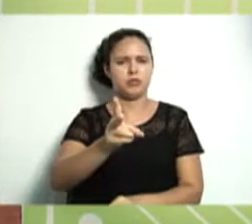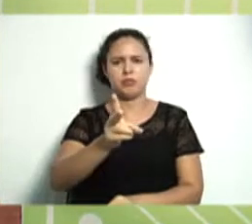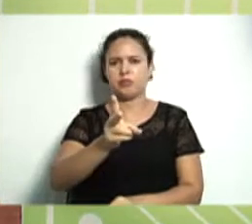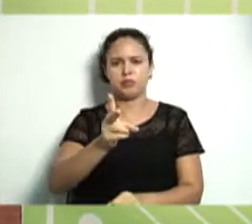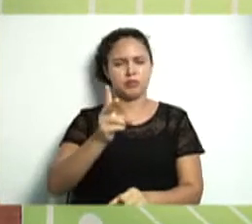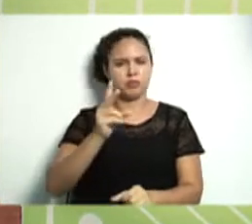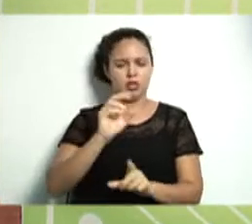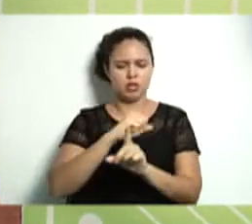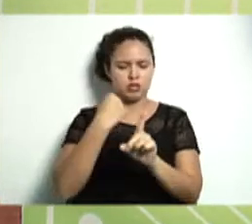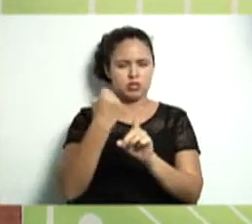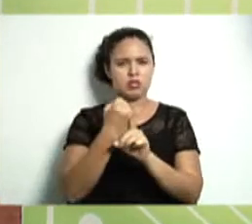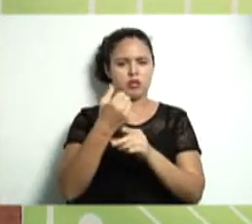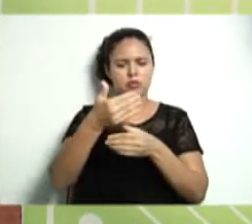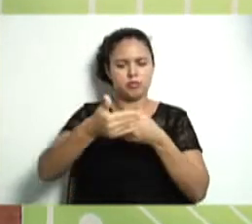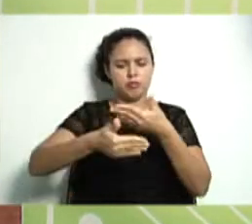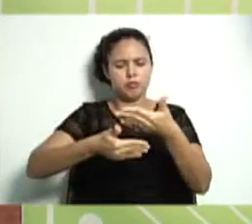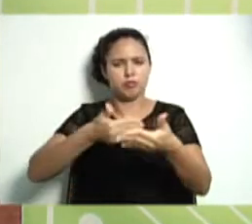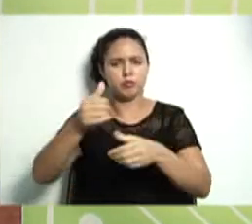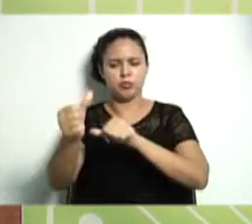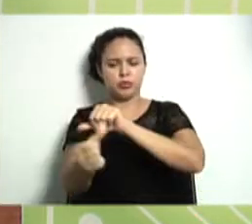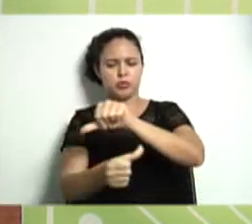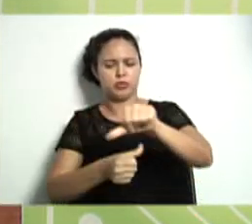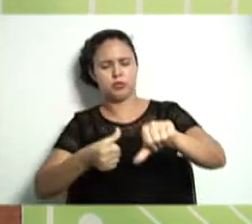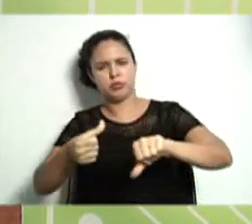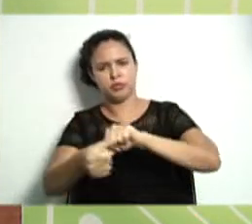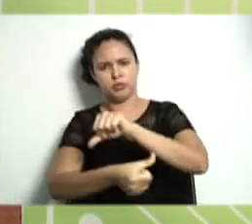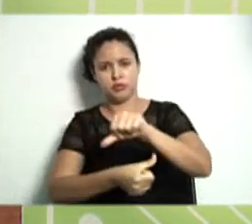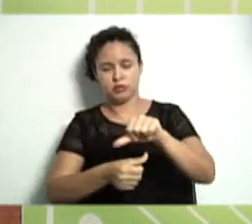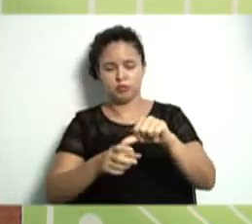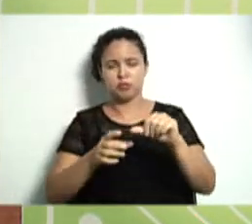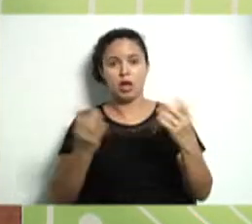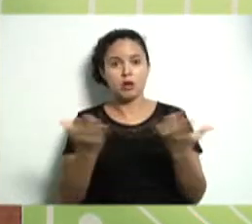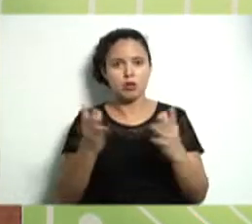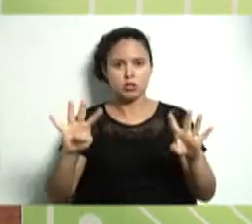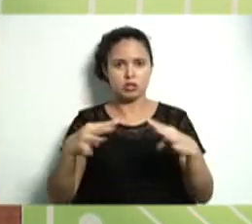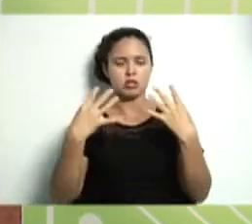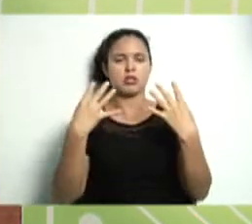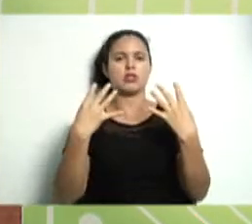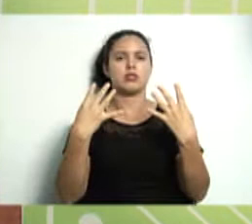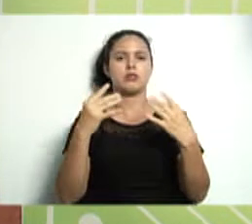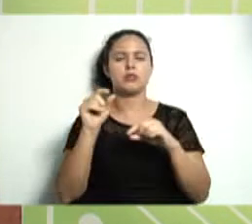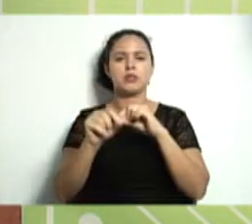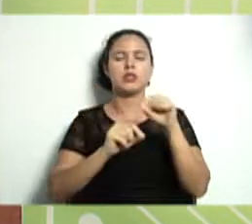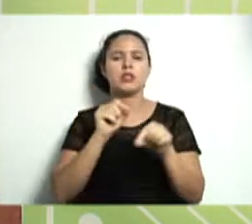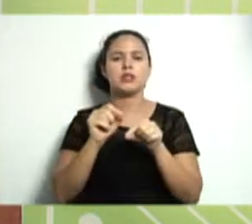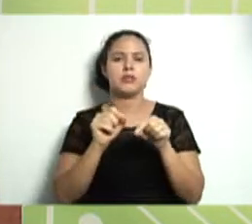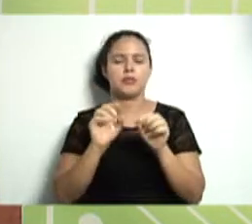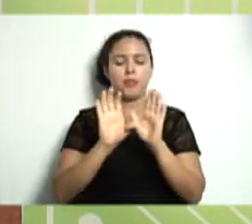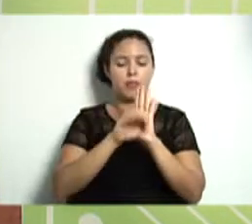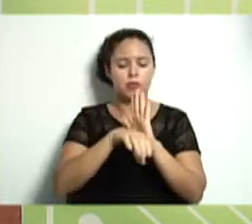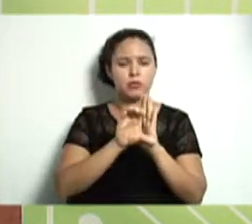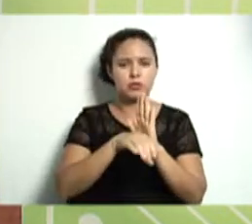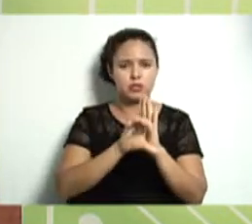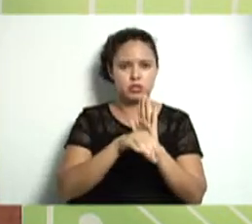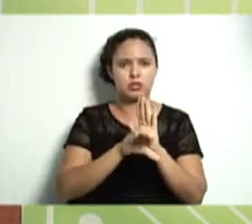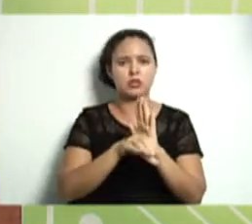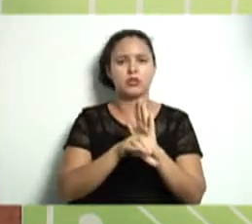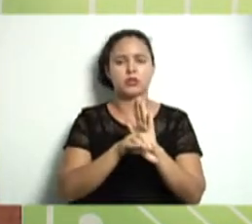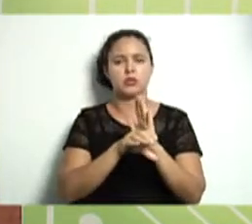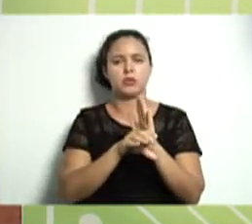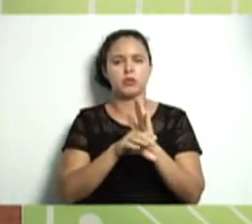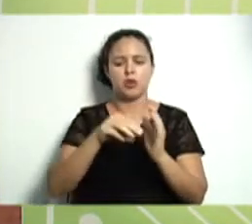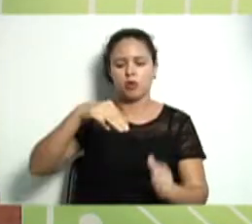tempo. Agora, atenção que esse é um dos conceitos mais importantes da nossa aula. O conceito de modo